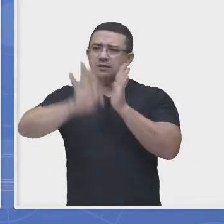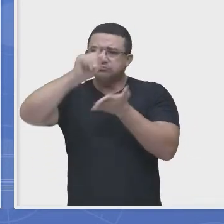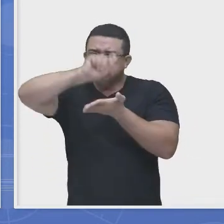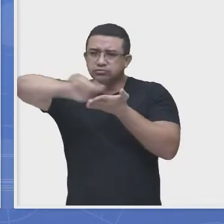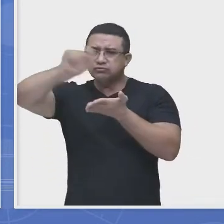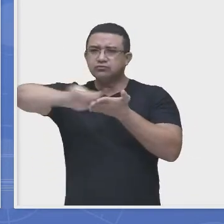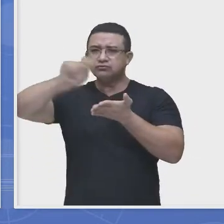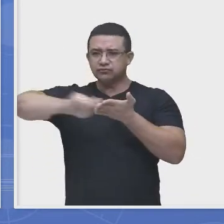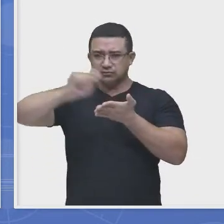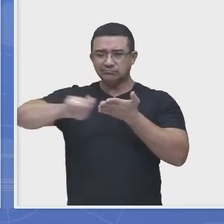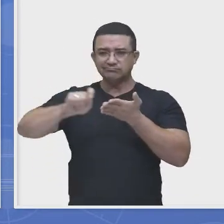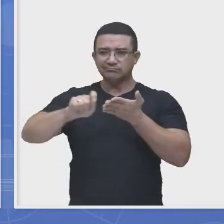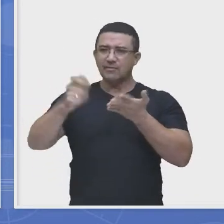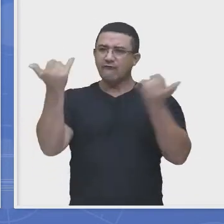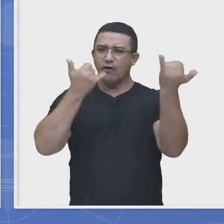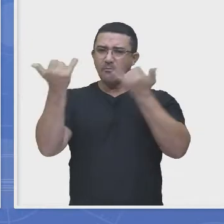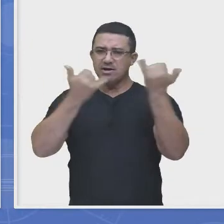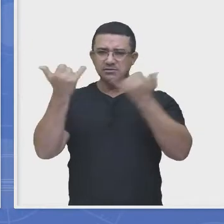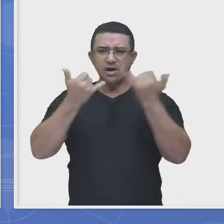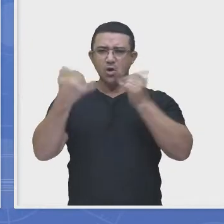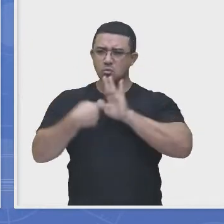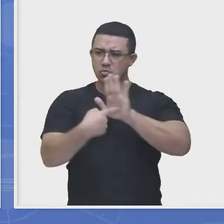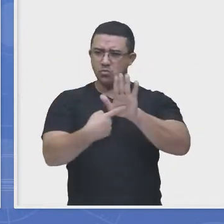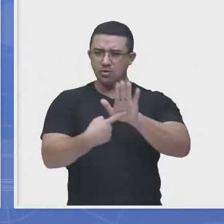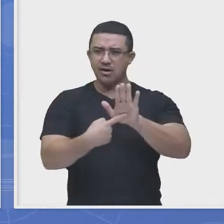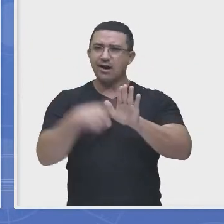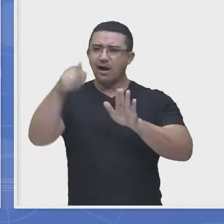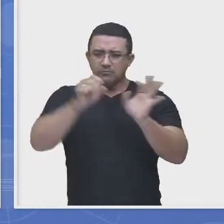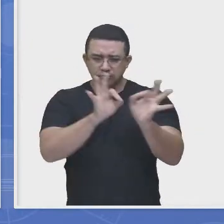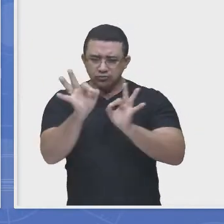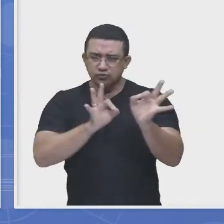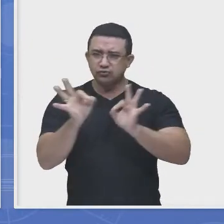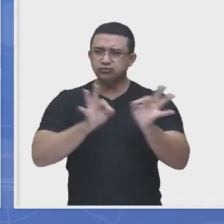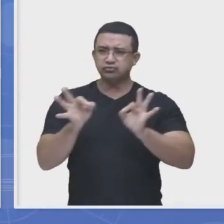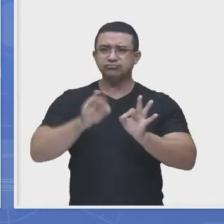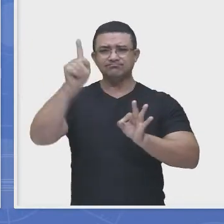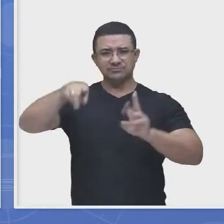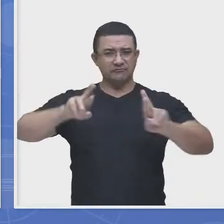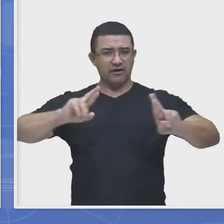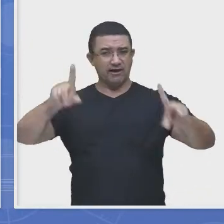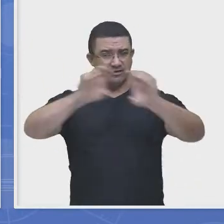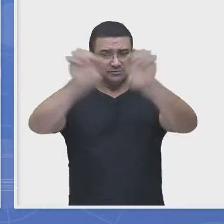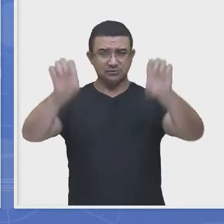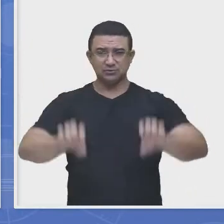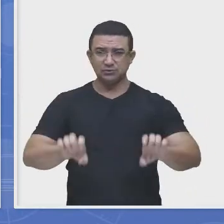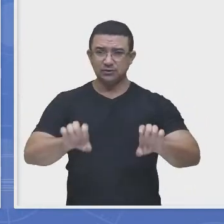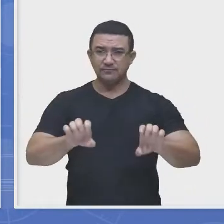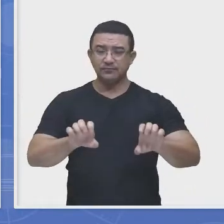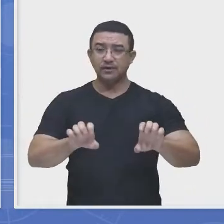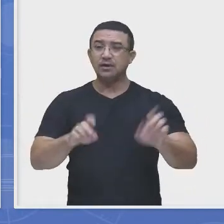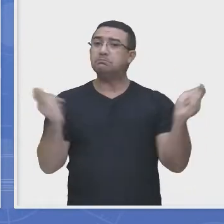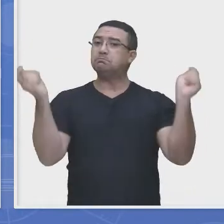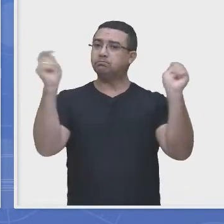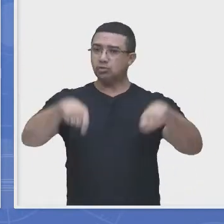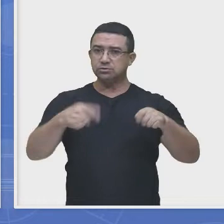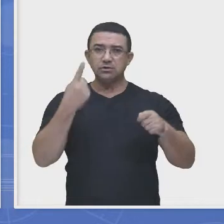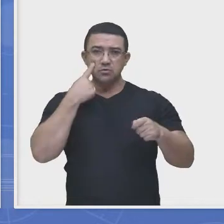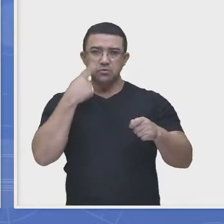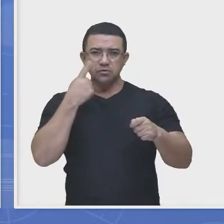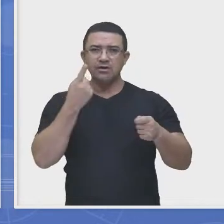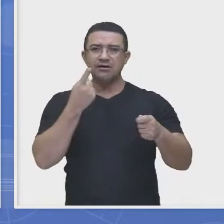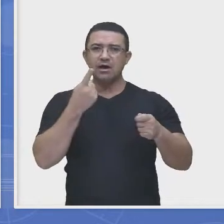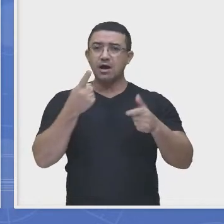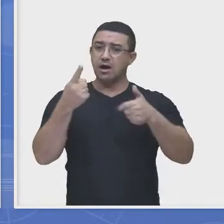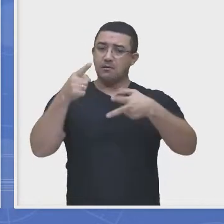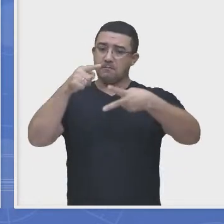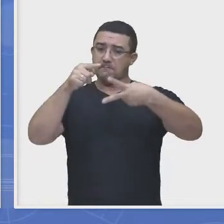gente informações, eles foram construídos de maneiras diferenciadas. A gente pode observar que no primeiro eu